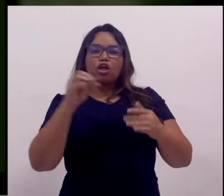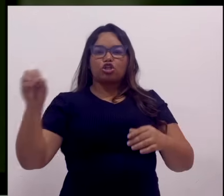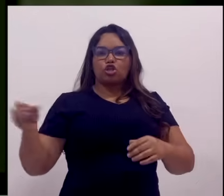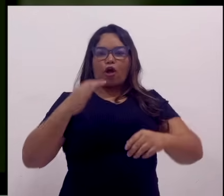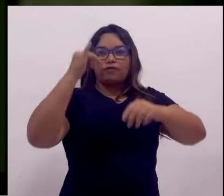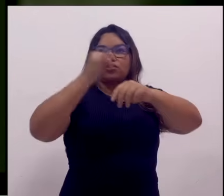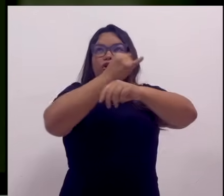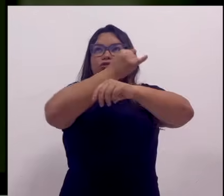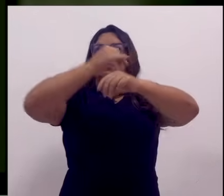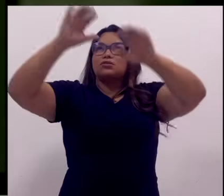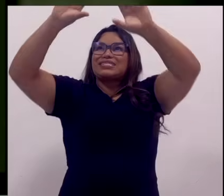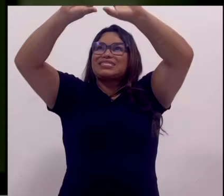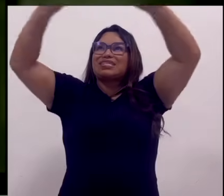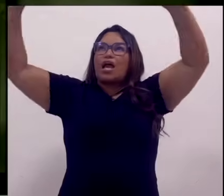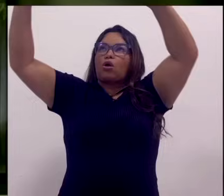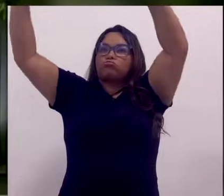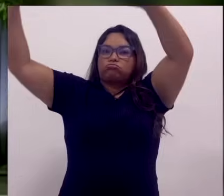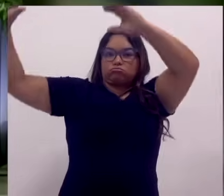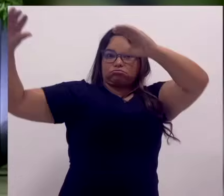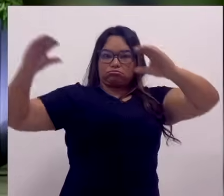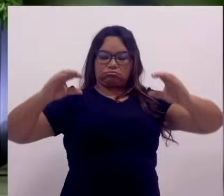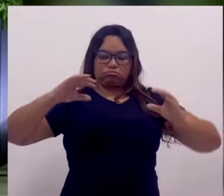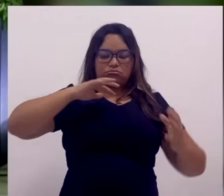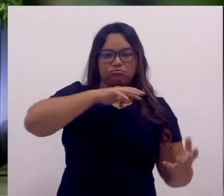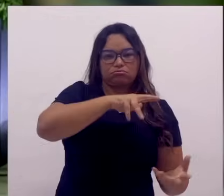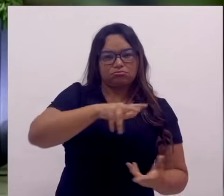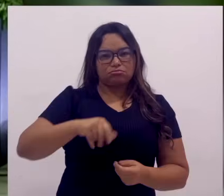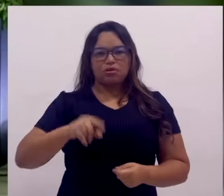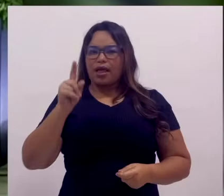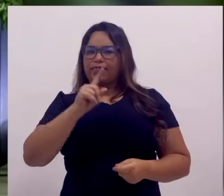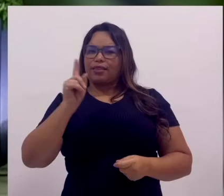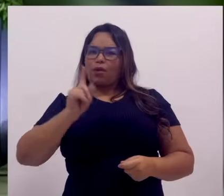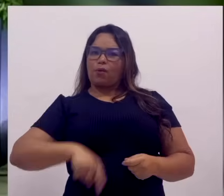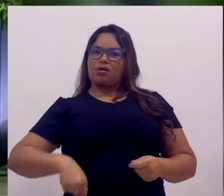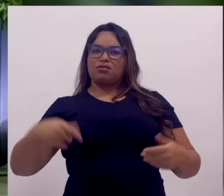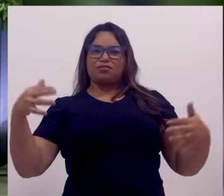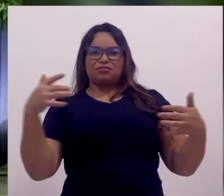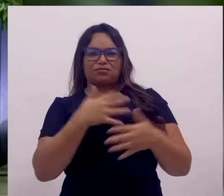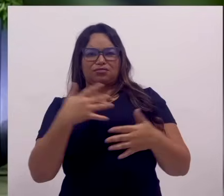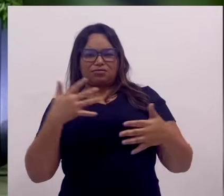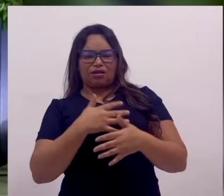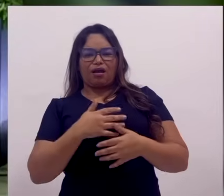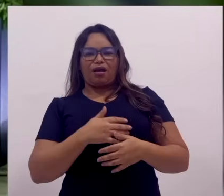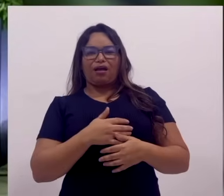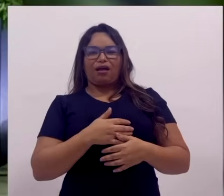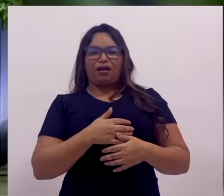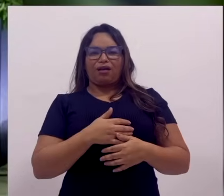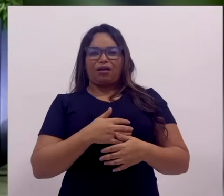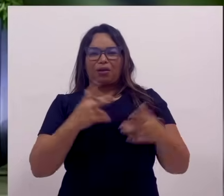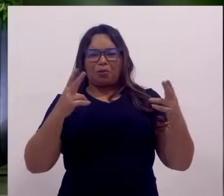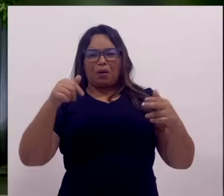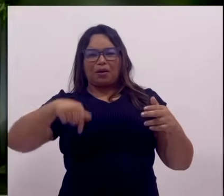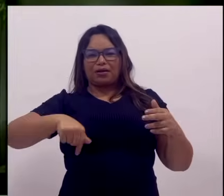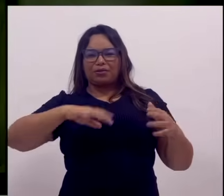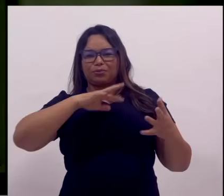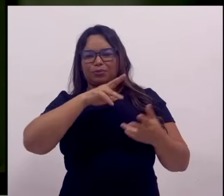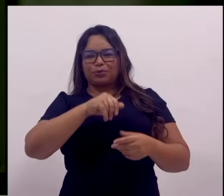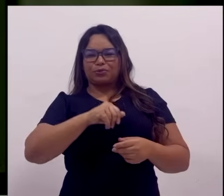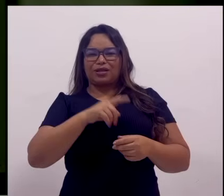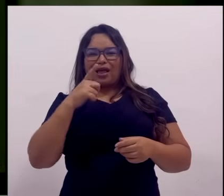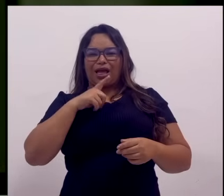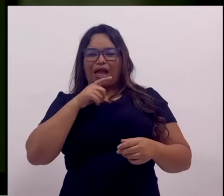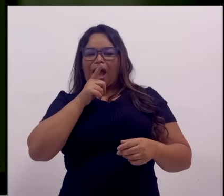do céu. Notem, não uma cidade com um péssimo sistema de esgoto aqui da terra.